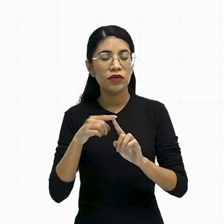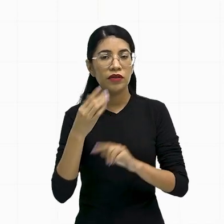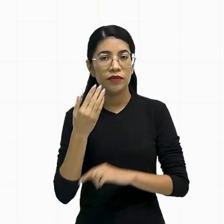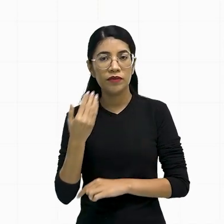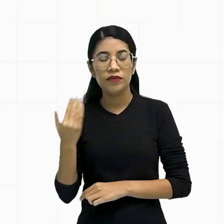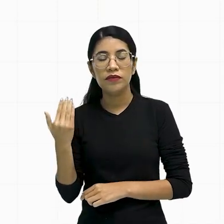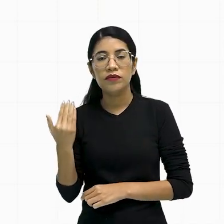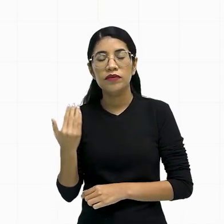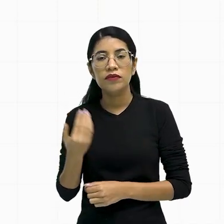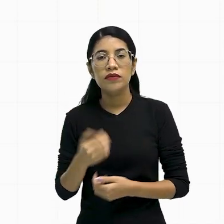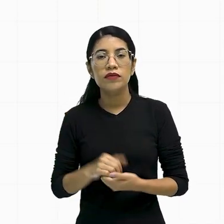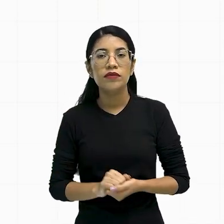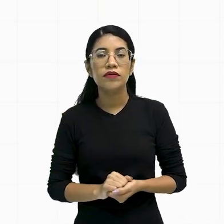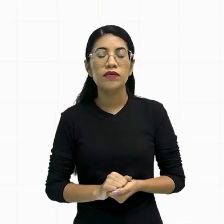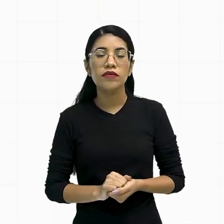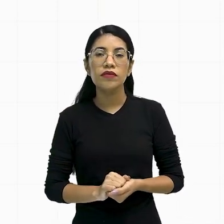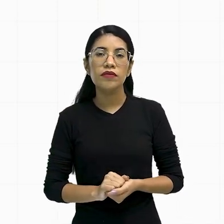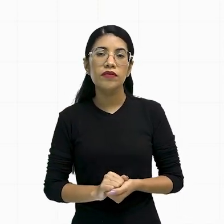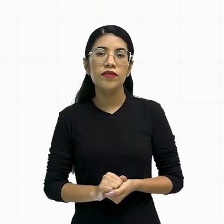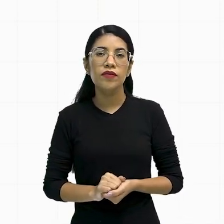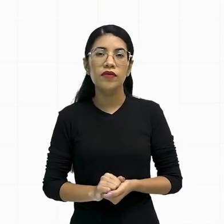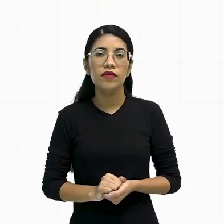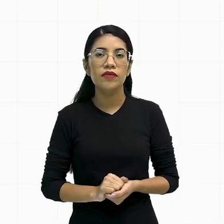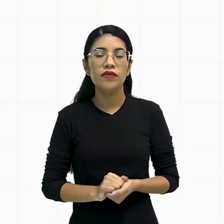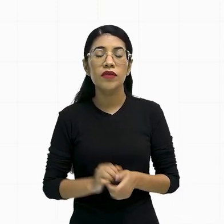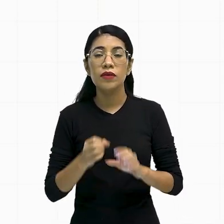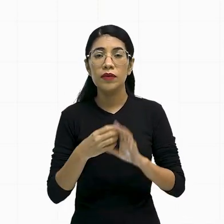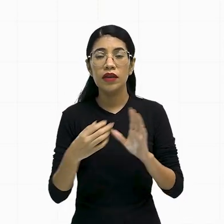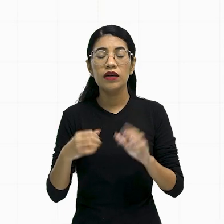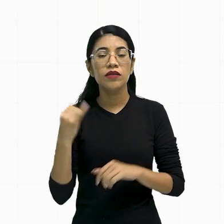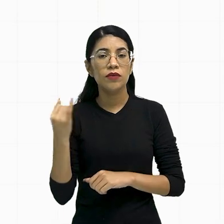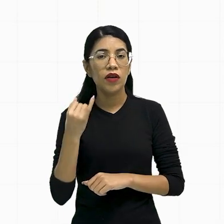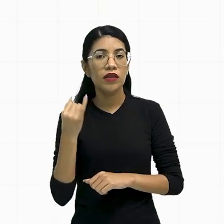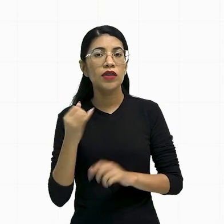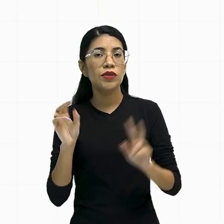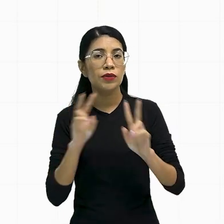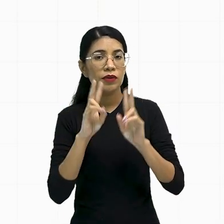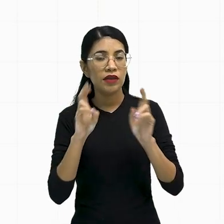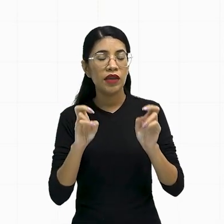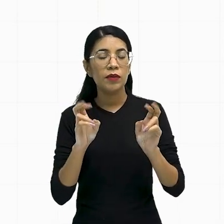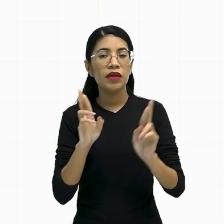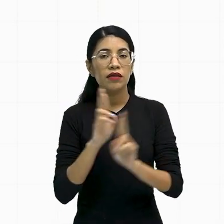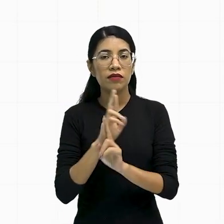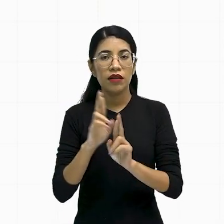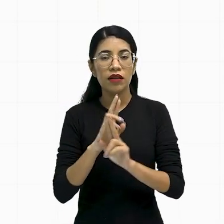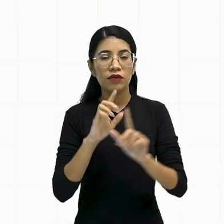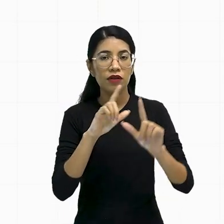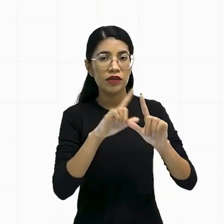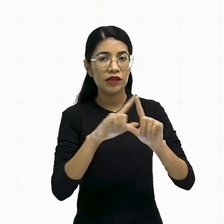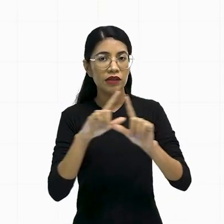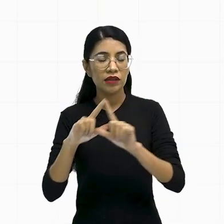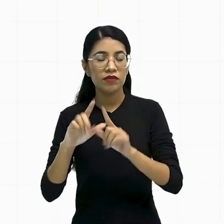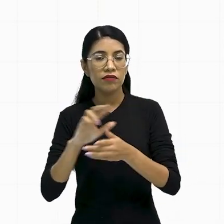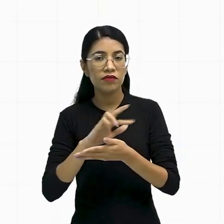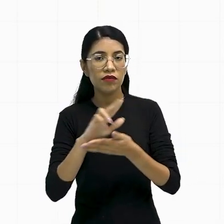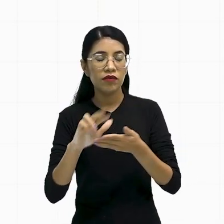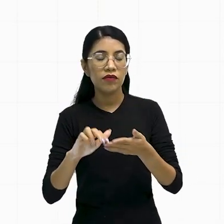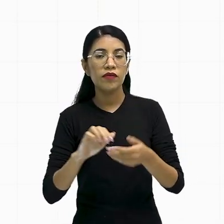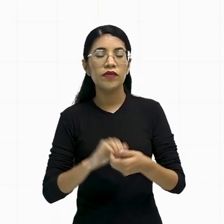uma propriedade, é uma característica importante desse assunto aí relacionado a triângulos, tá?